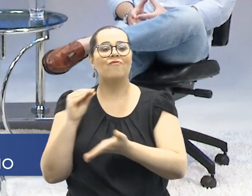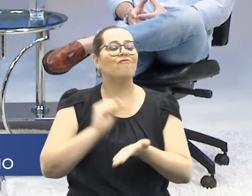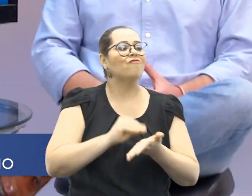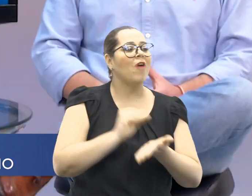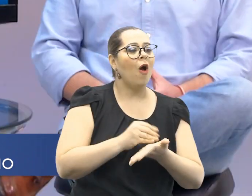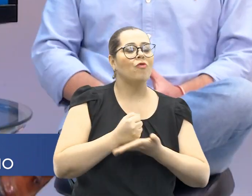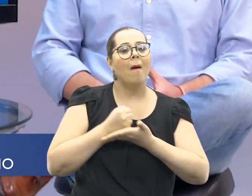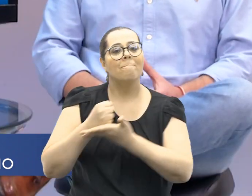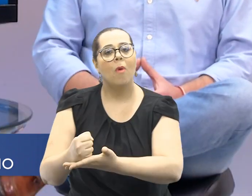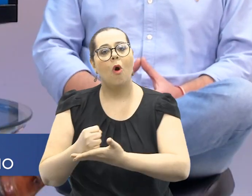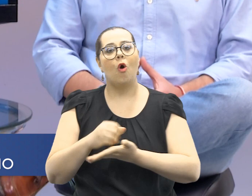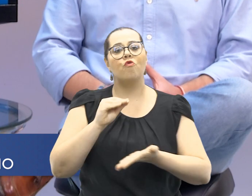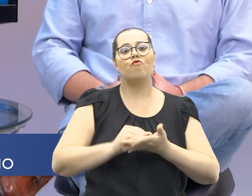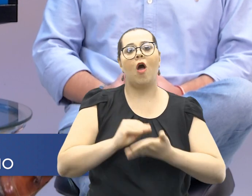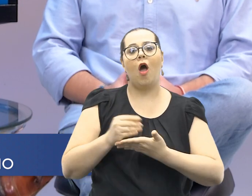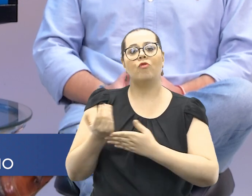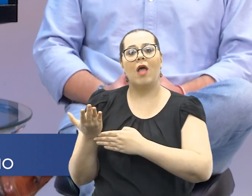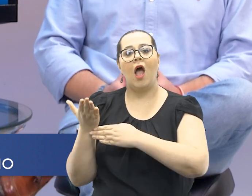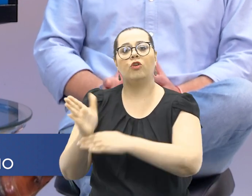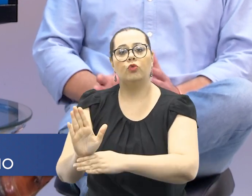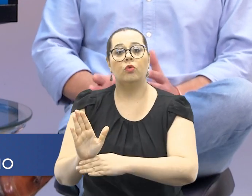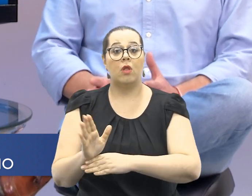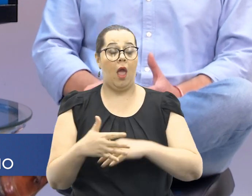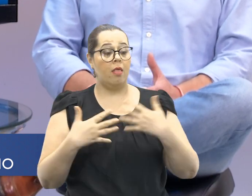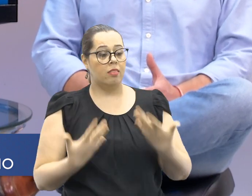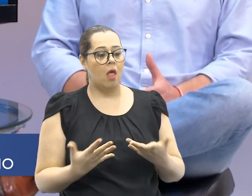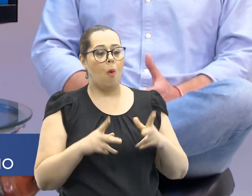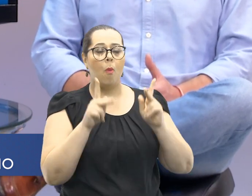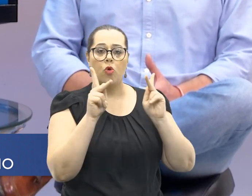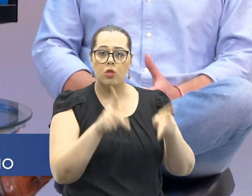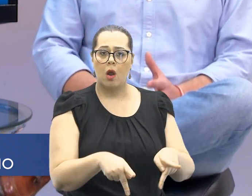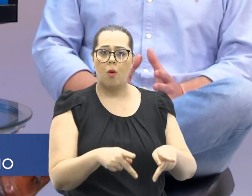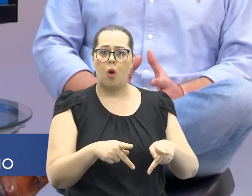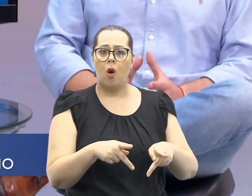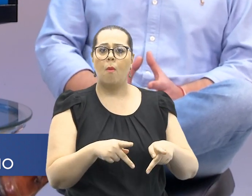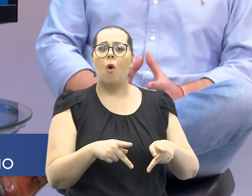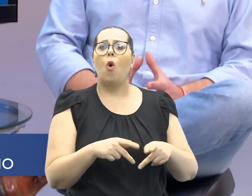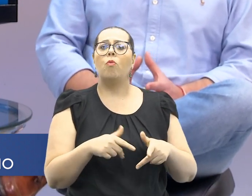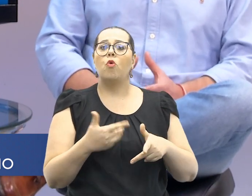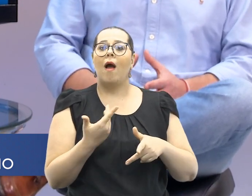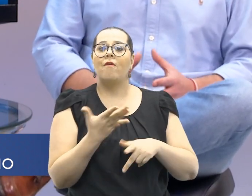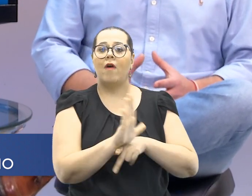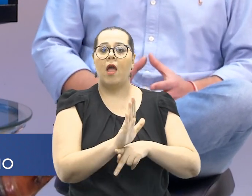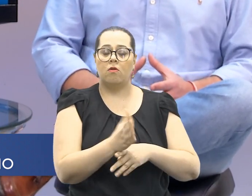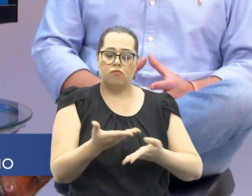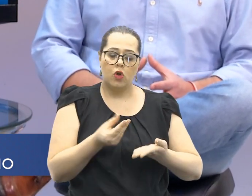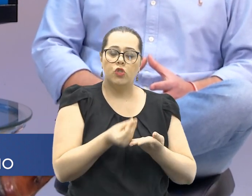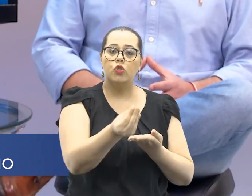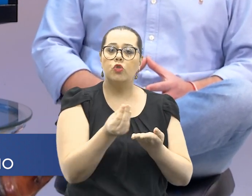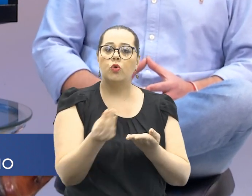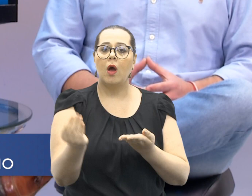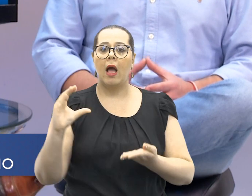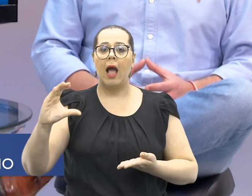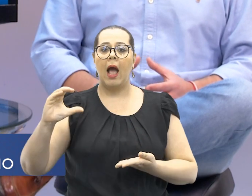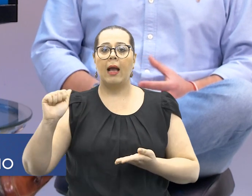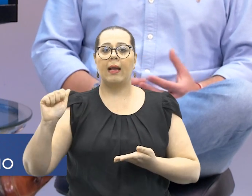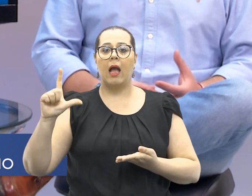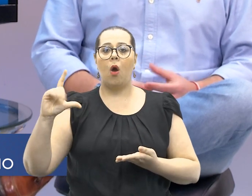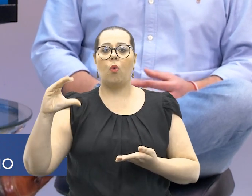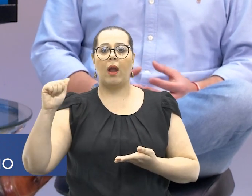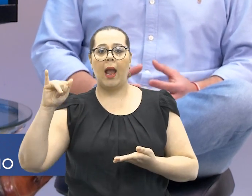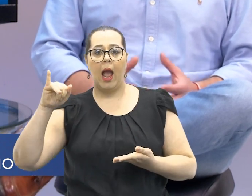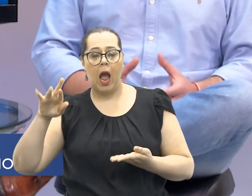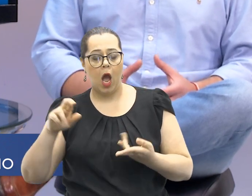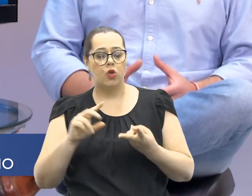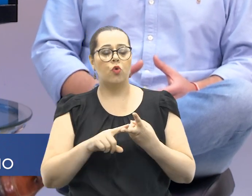apoio, não tem uma ajuda. Então o poder público entra com uma assessoria técnica e com a distribuição do calcário para o fortalecimento da terra, e aí dando